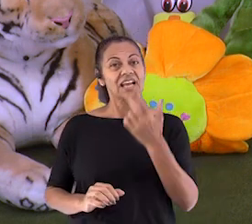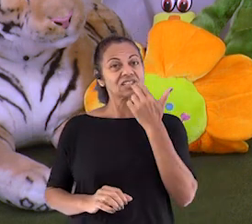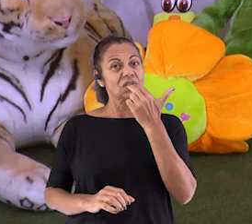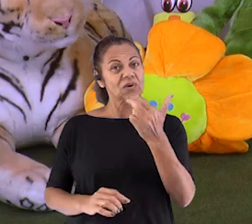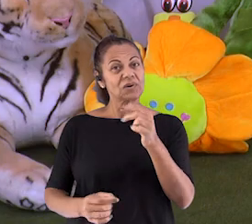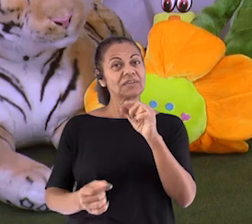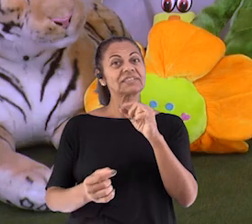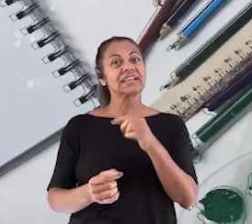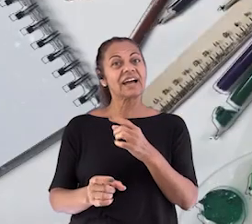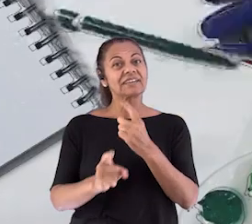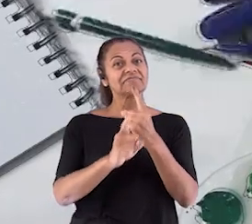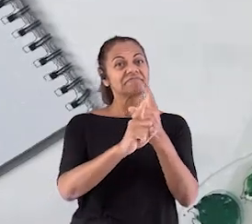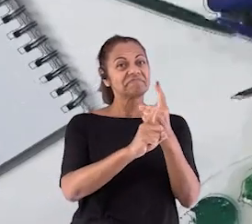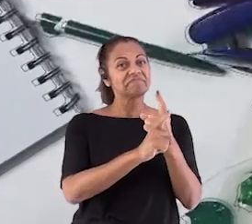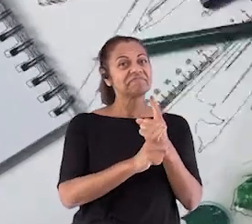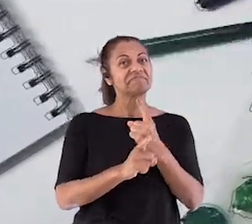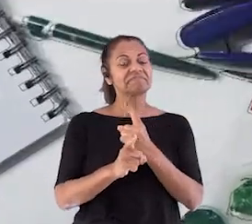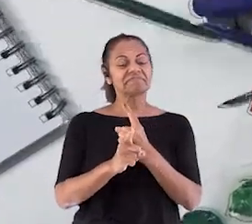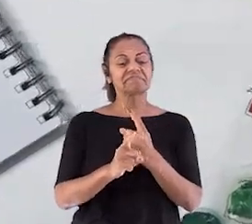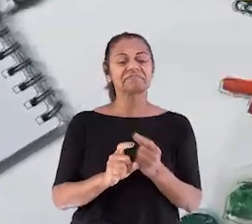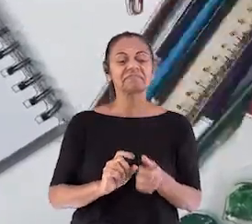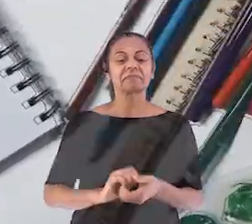as cores!